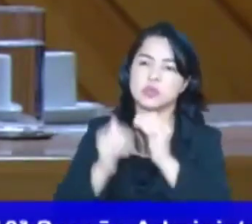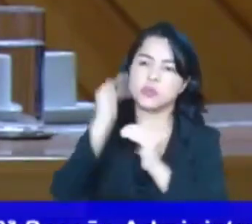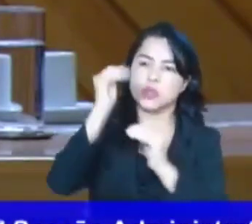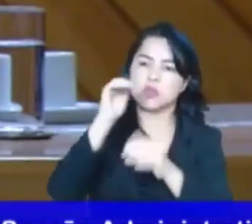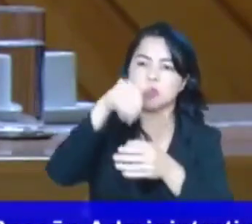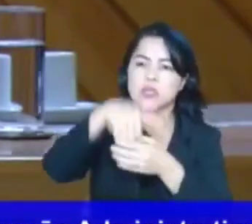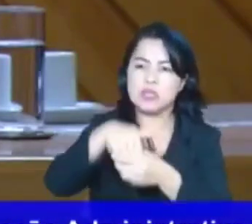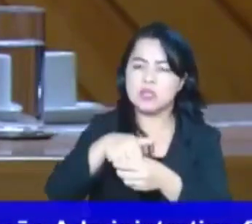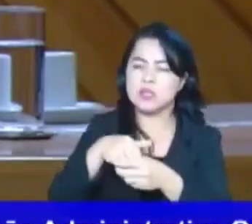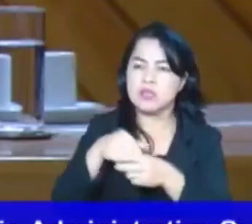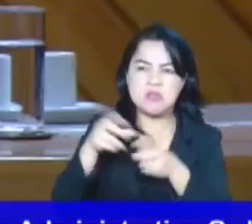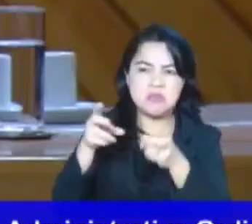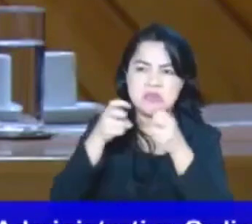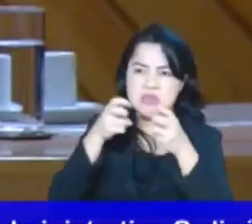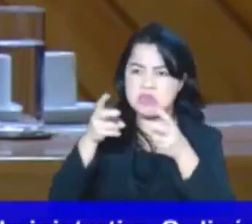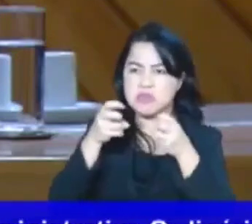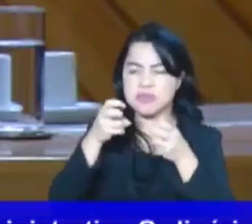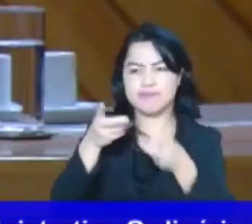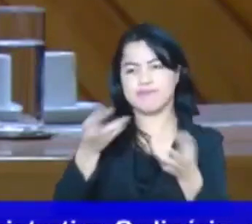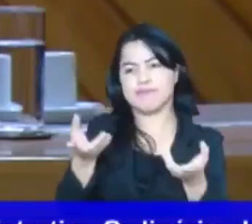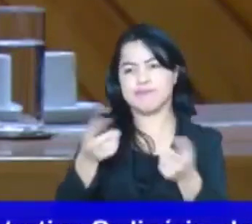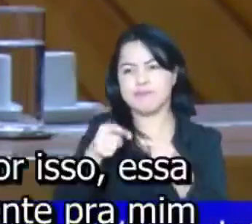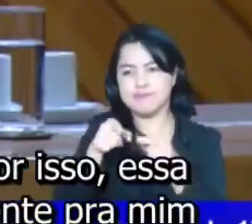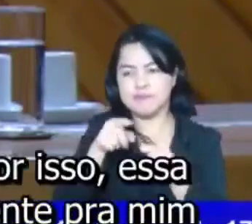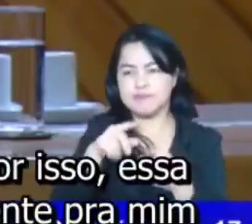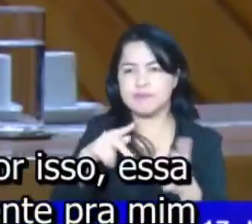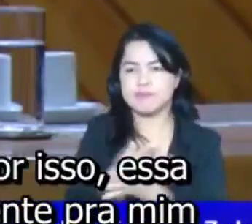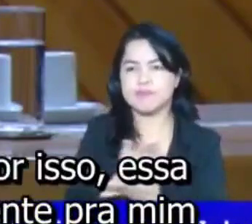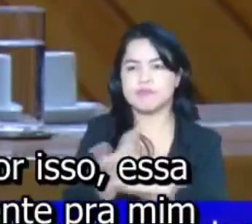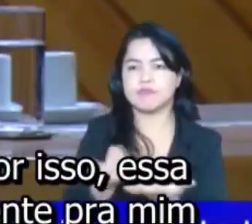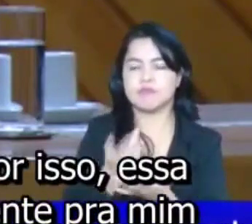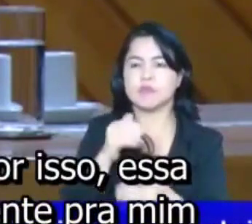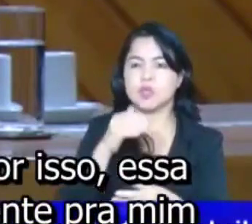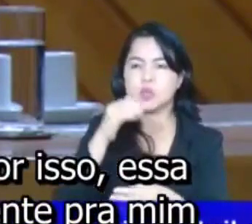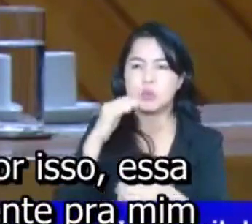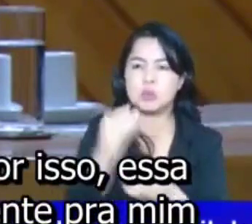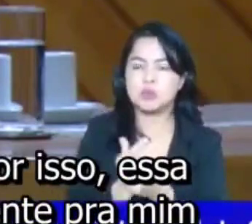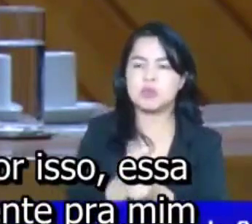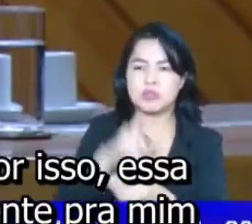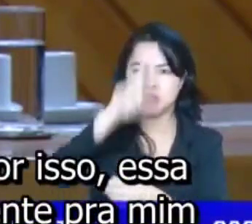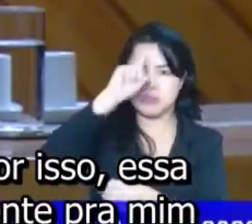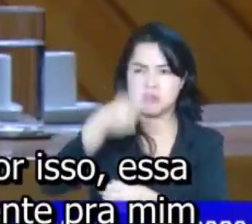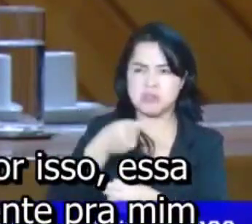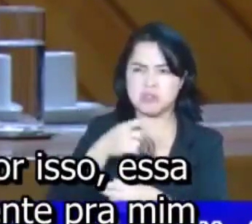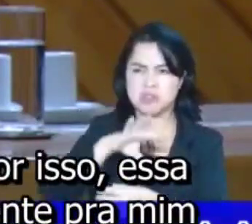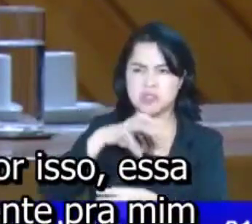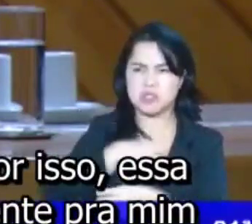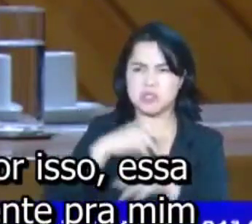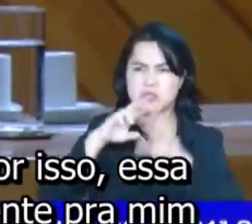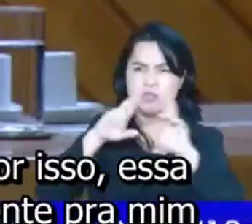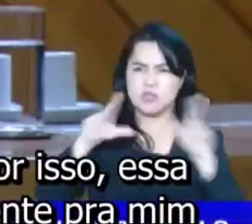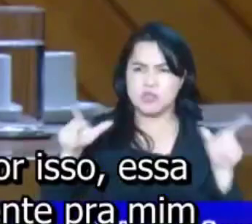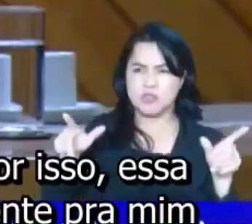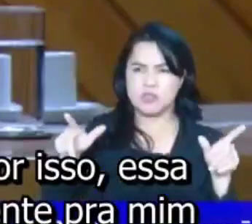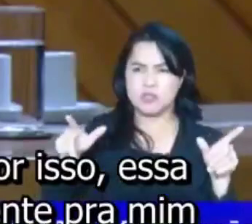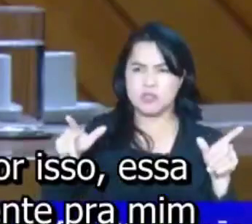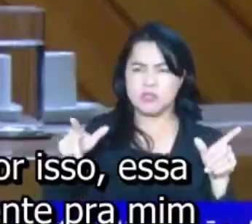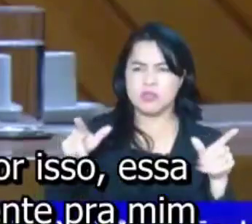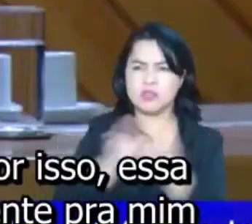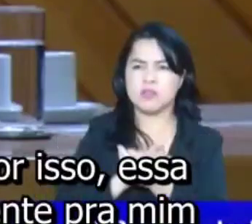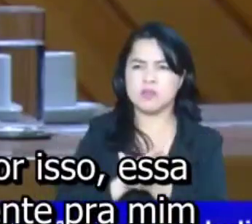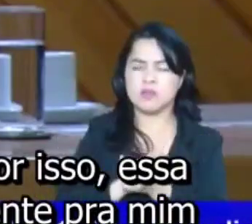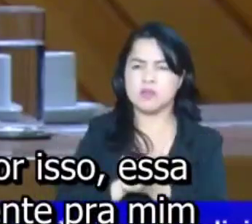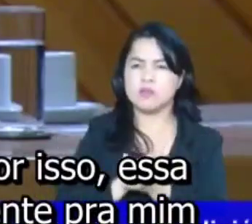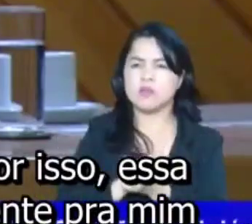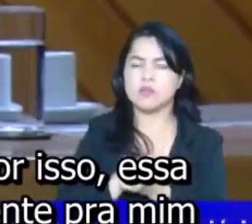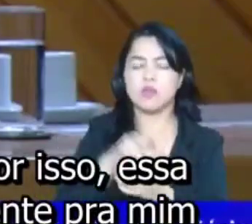deixou passar despercebido essa situação e julgou, decidiu de forma diferente do que fundamentou. Por